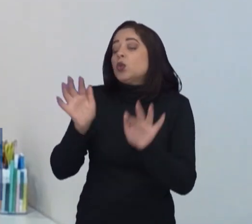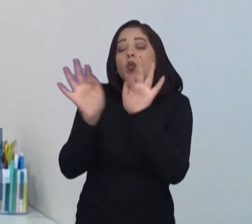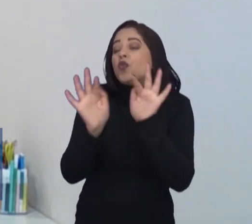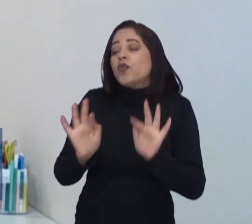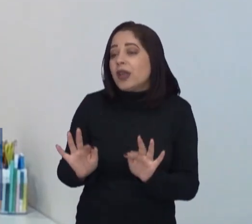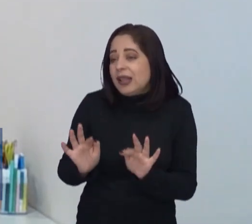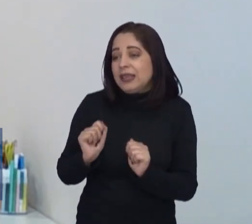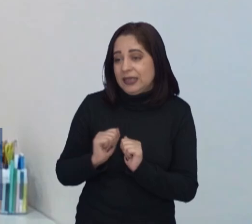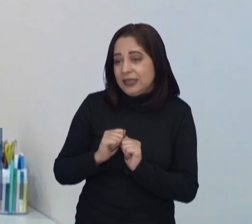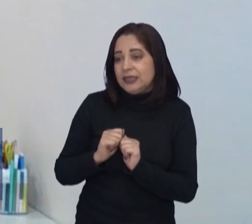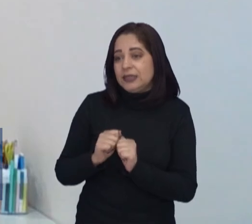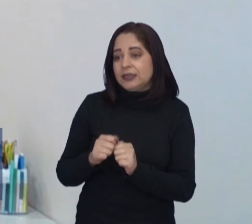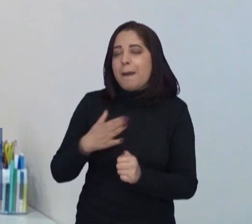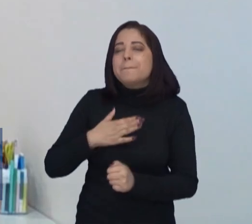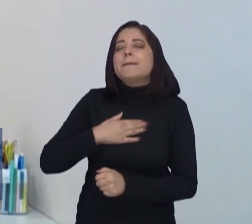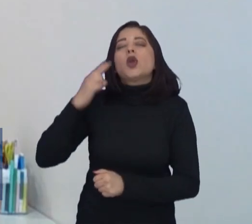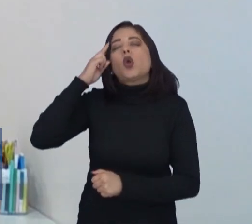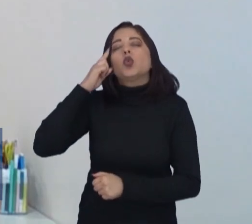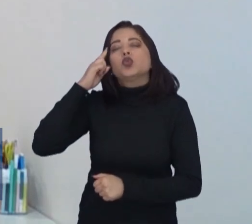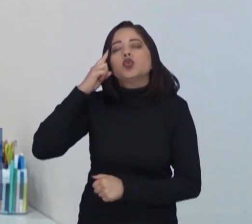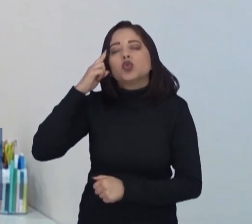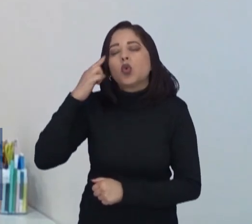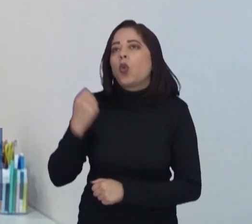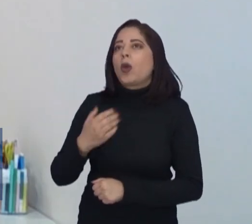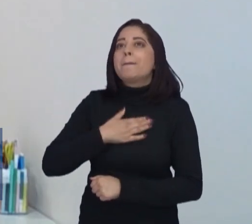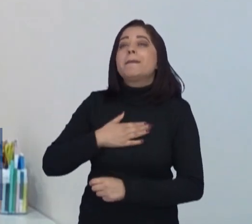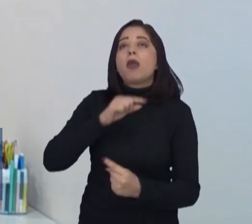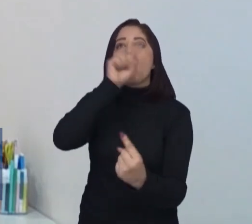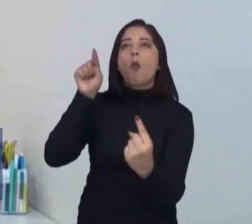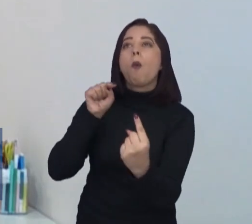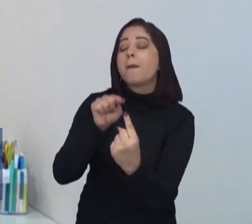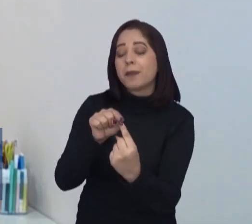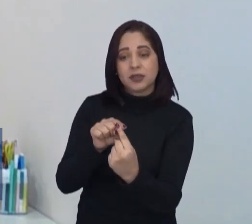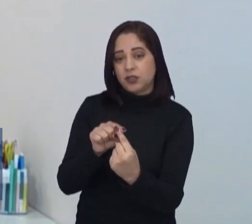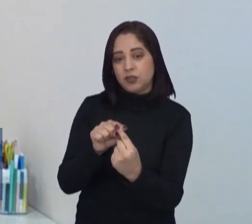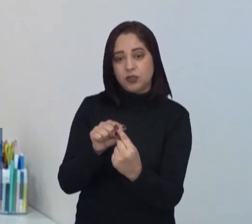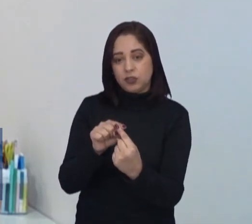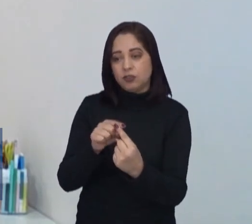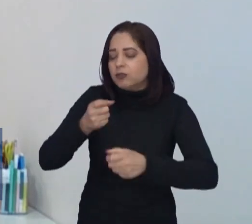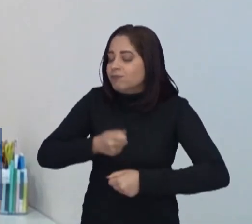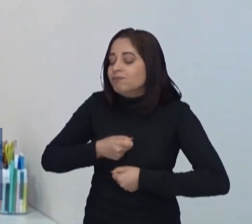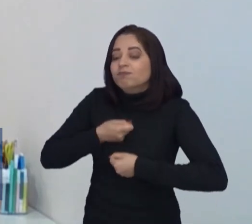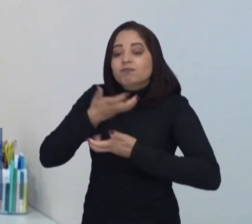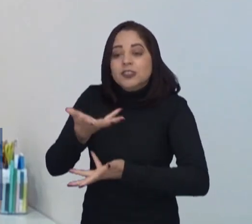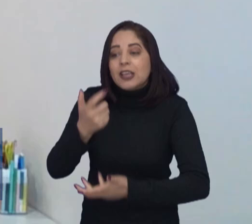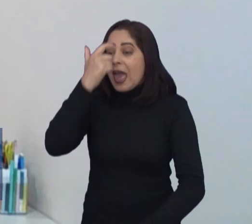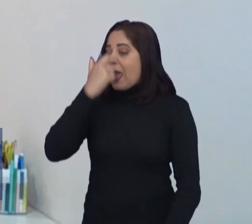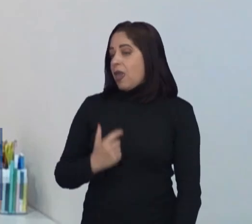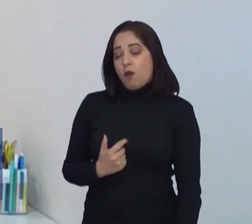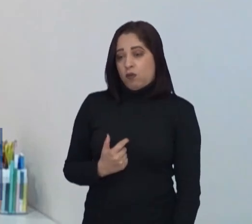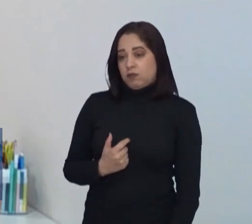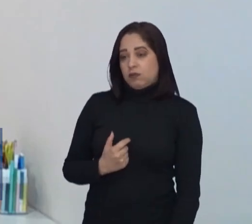momento, quais são os seus sonhos, os seus objetivos, né? O que você, enquanto pessoa,